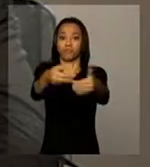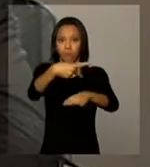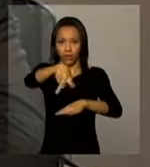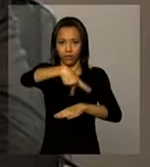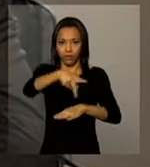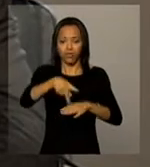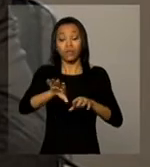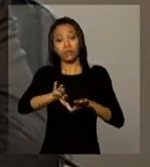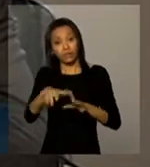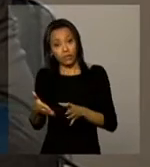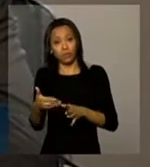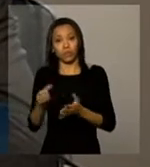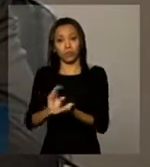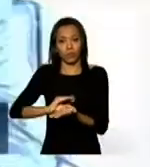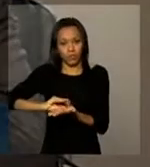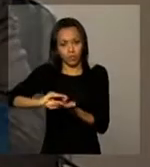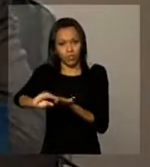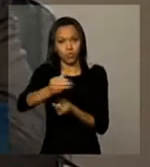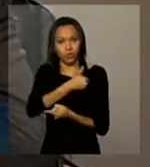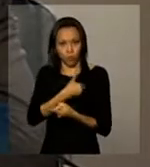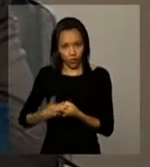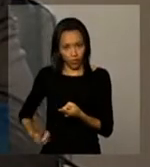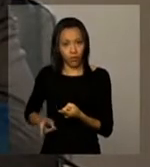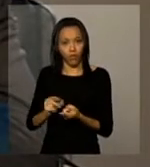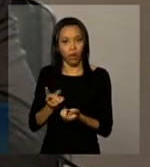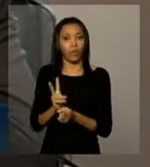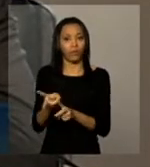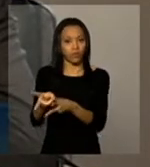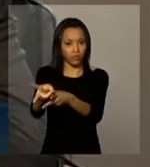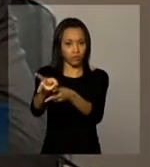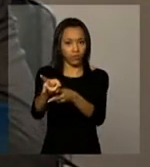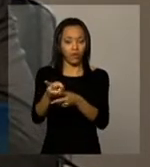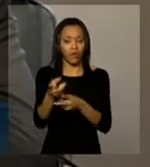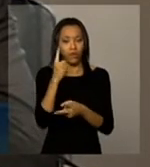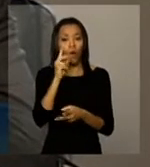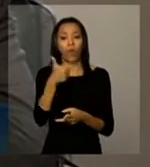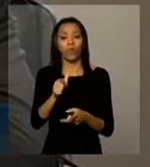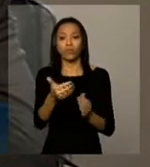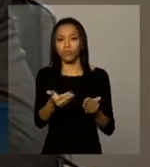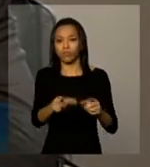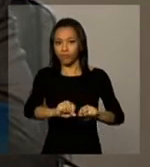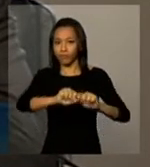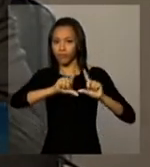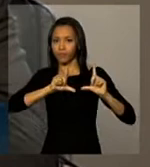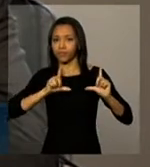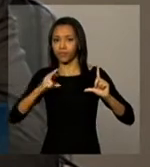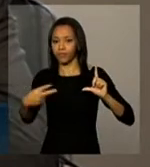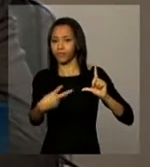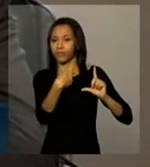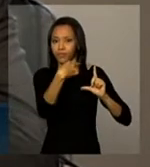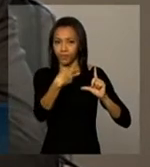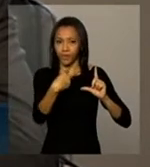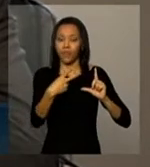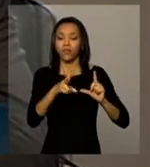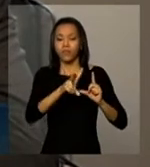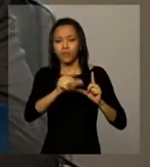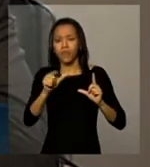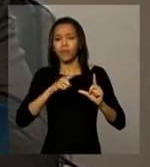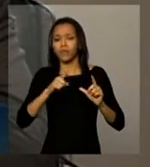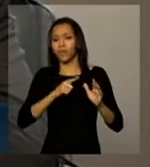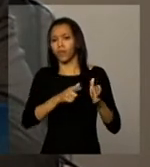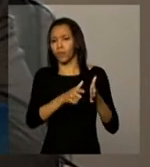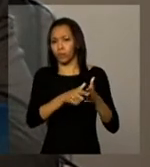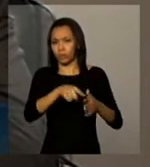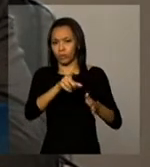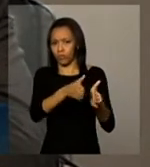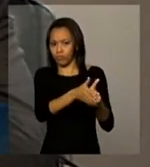tanto o investimento público vai crescer, pode passar adiante, e nós temos aí uma trajetória de